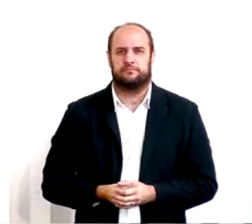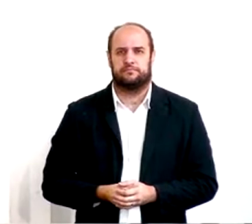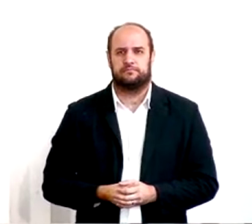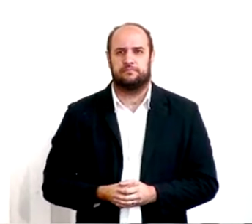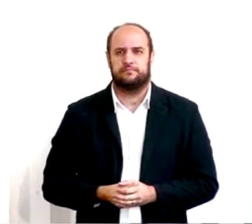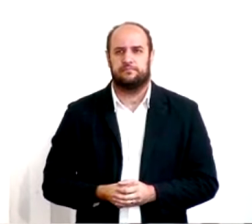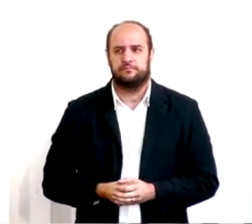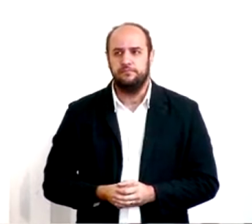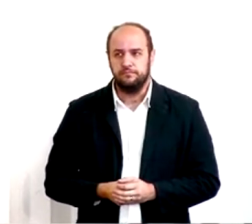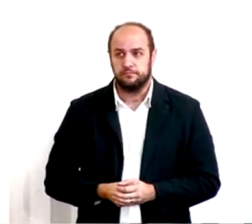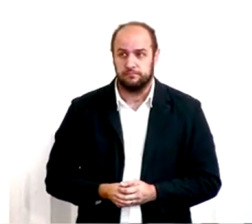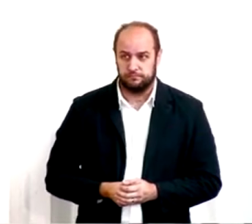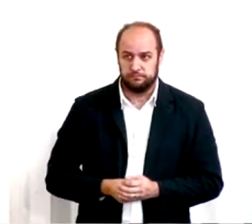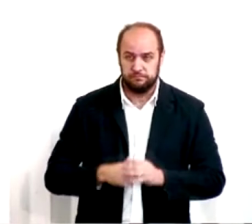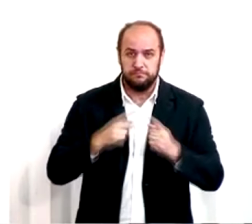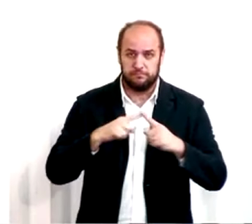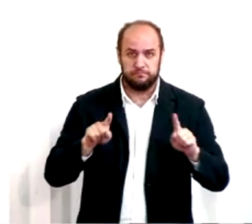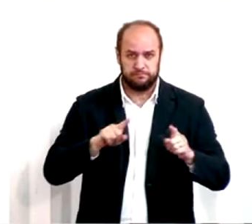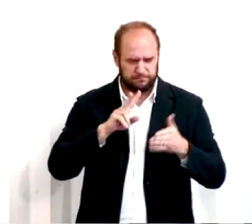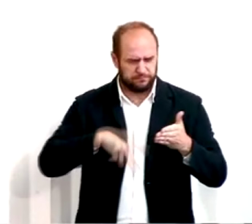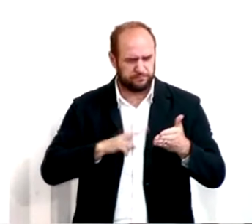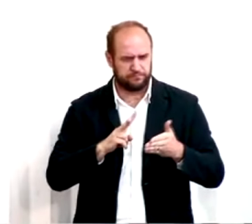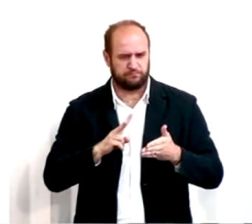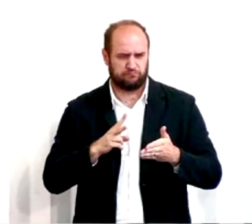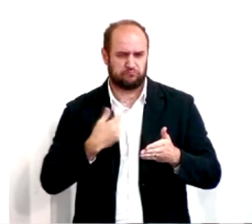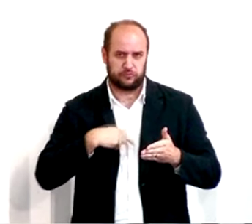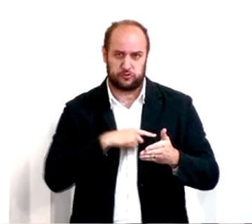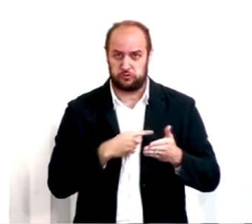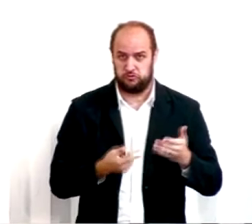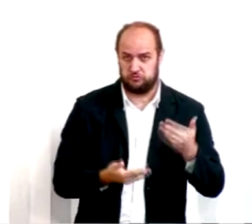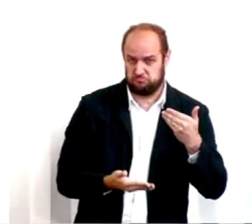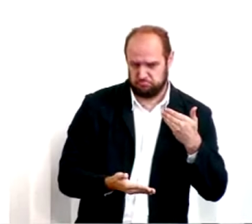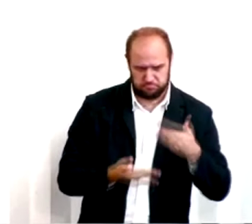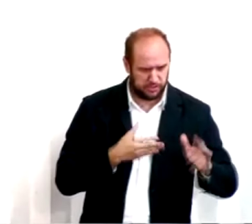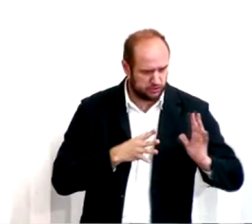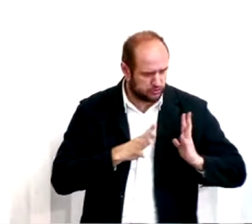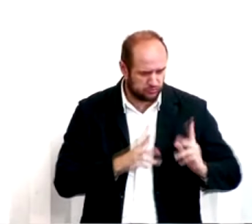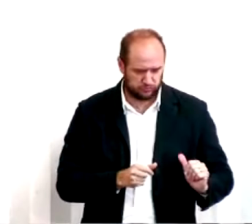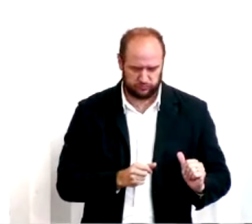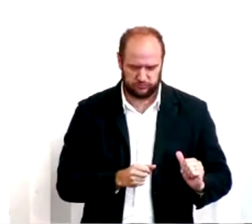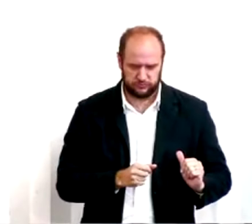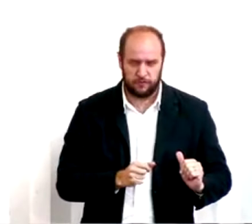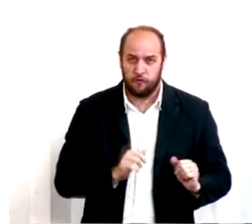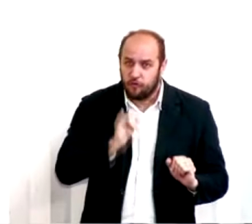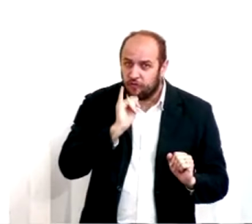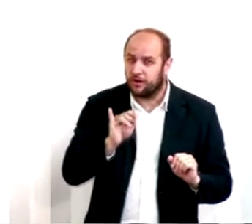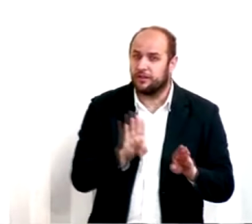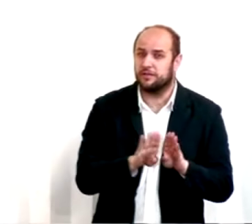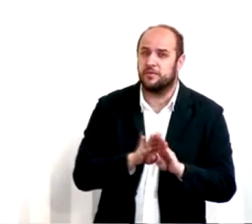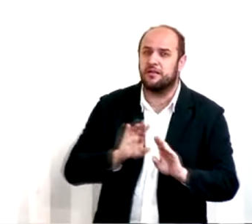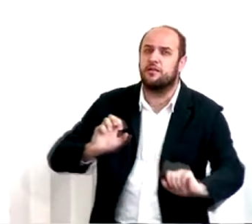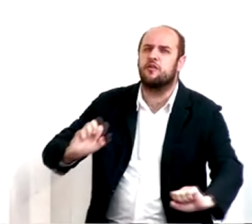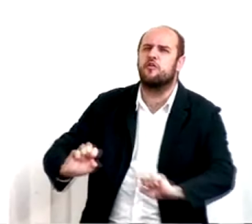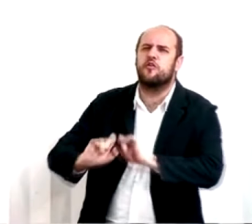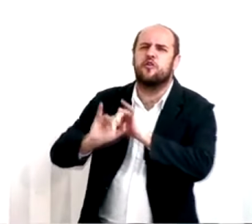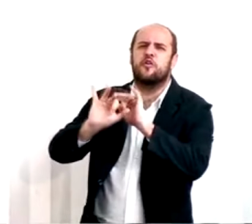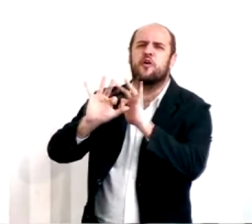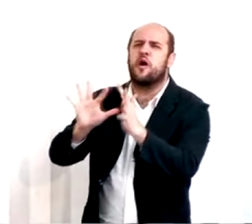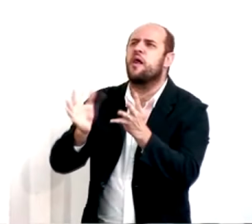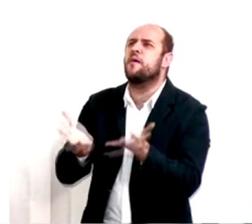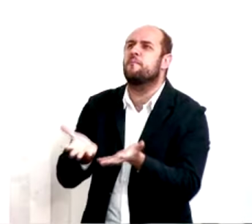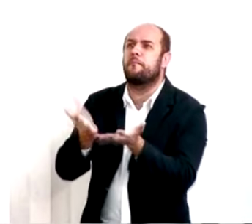fala só de depravação Total ela fala também a quem deve ser dado a glória